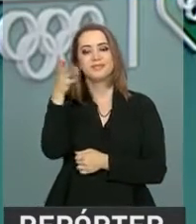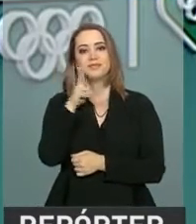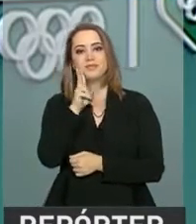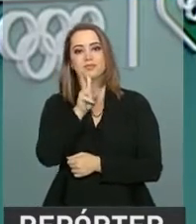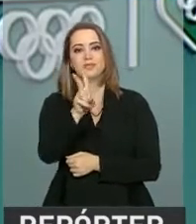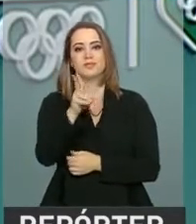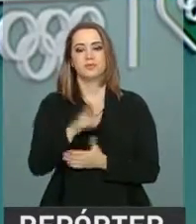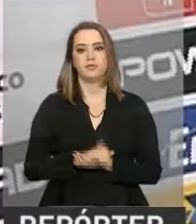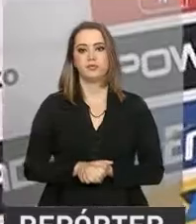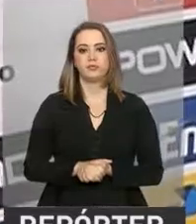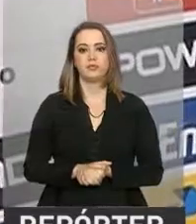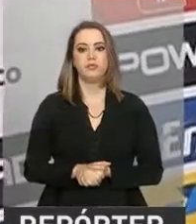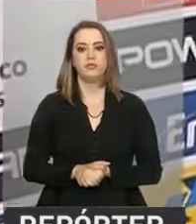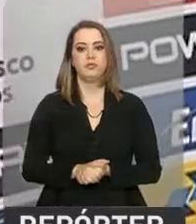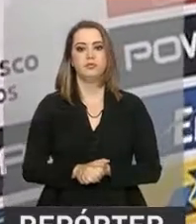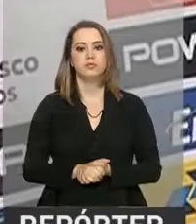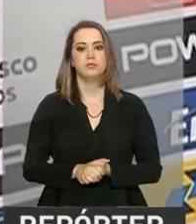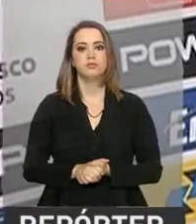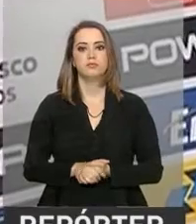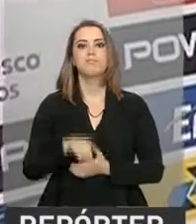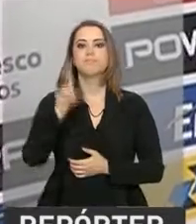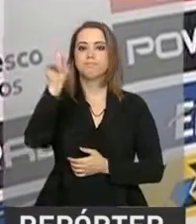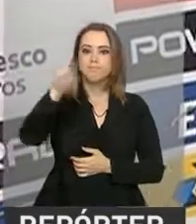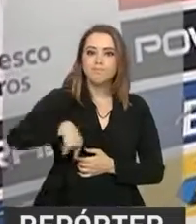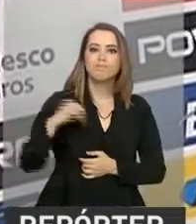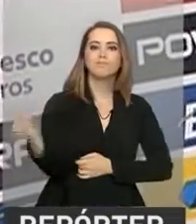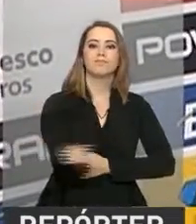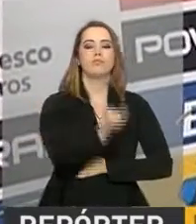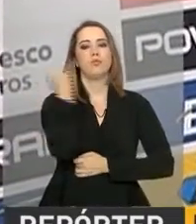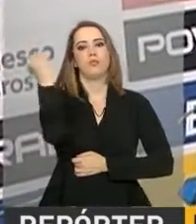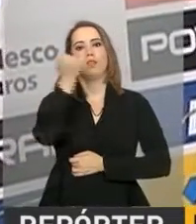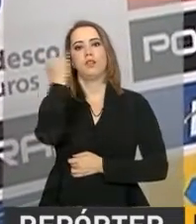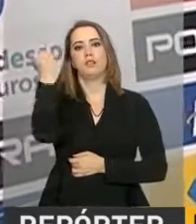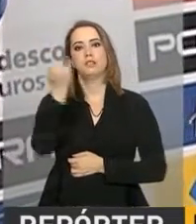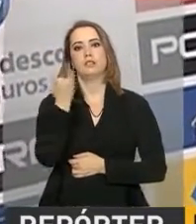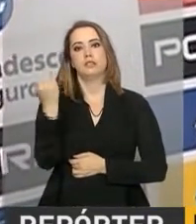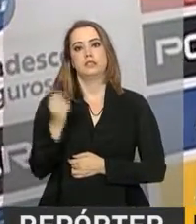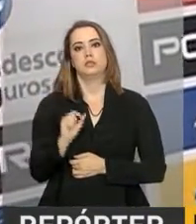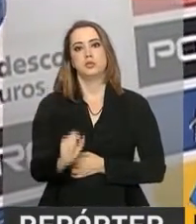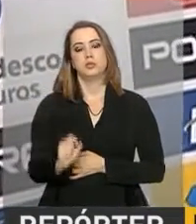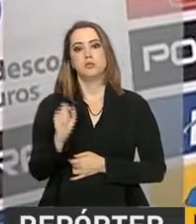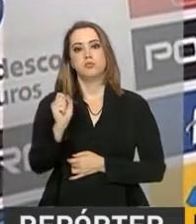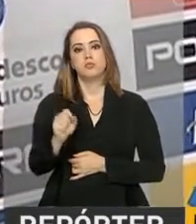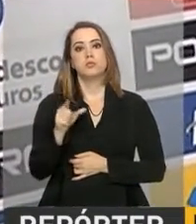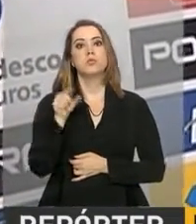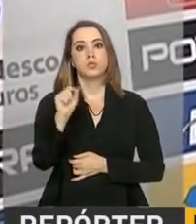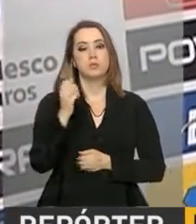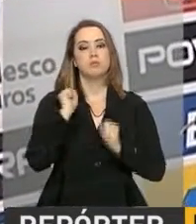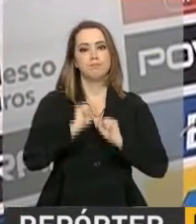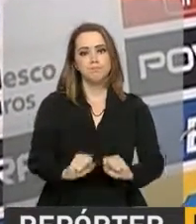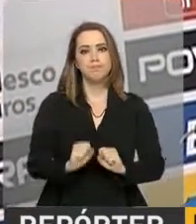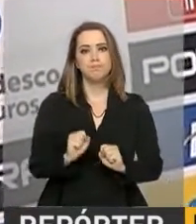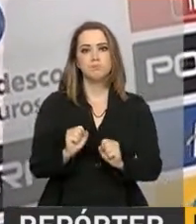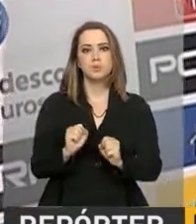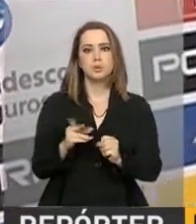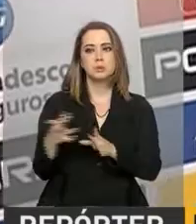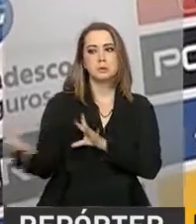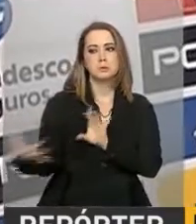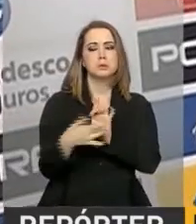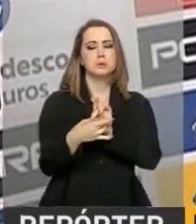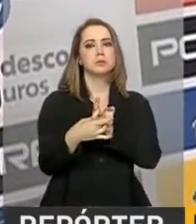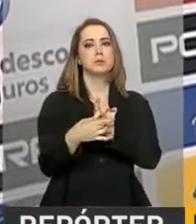Bolsa Pódio. Foi super importante. Dessa forma eu consegui aliar,